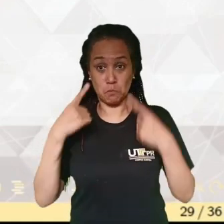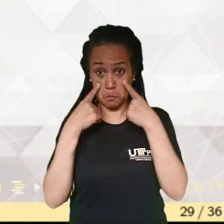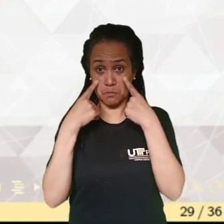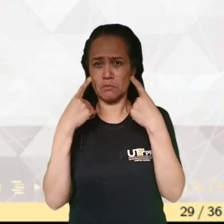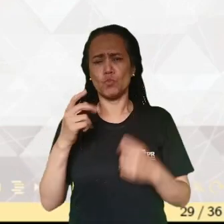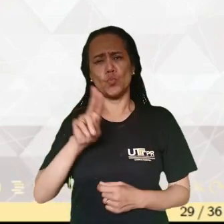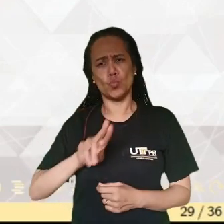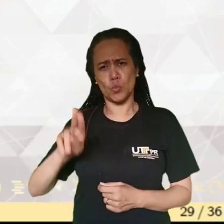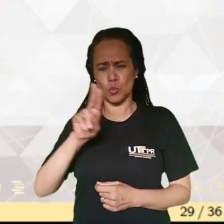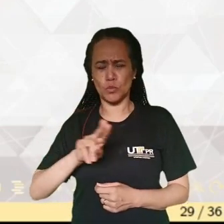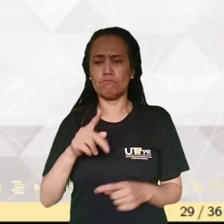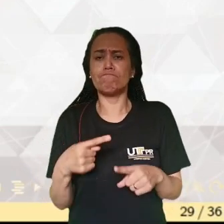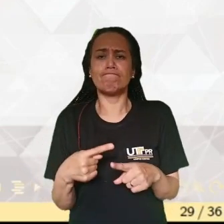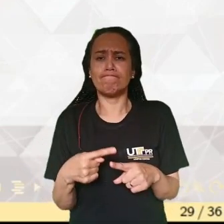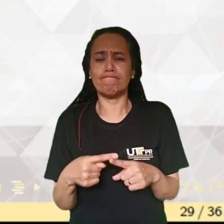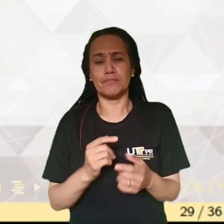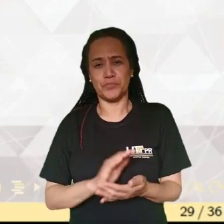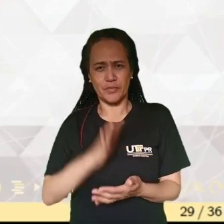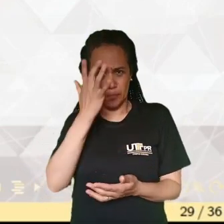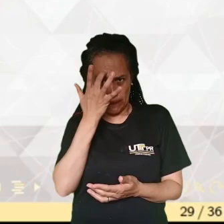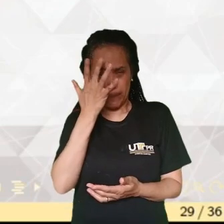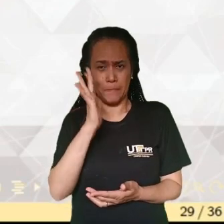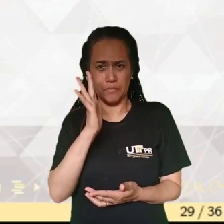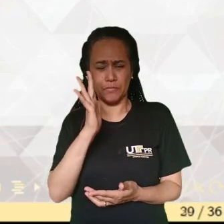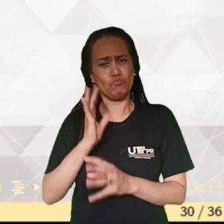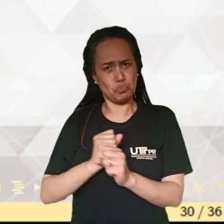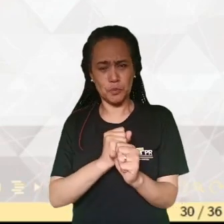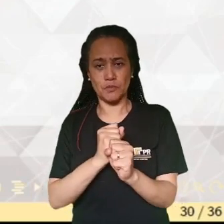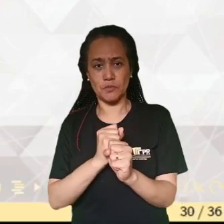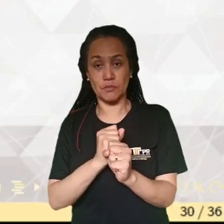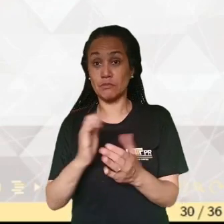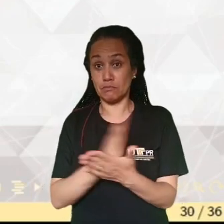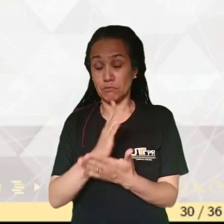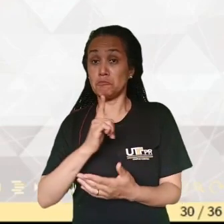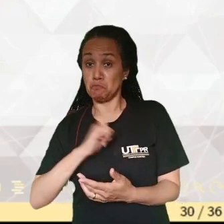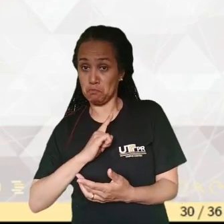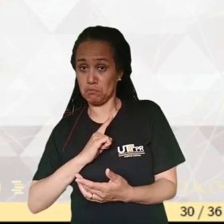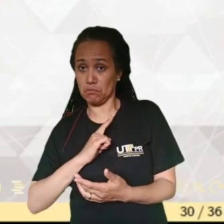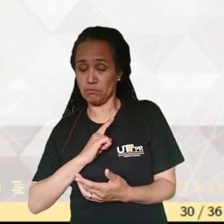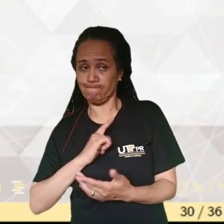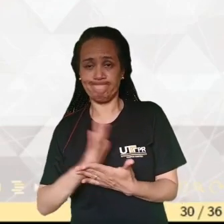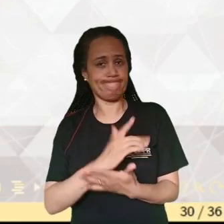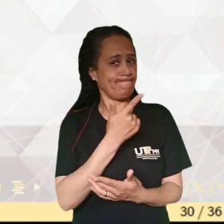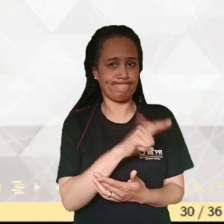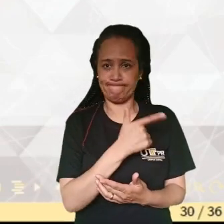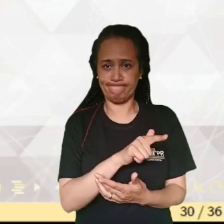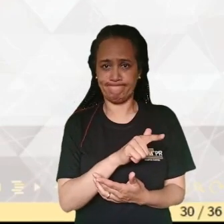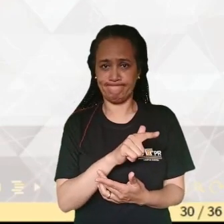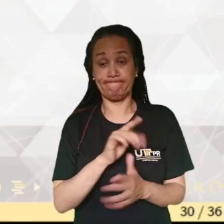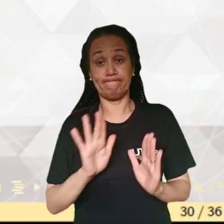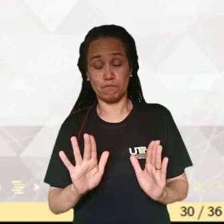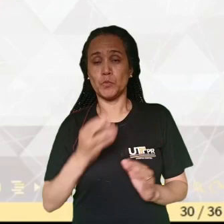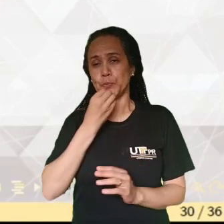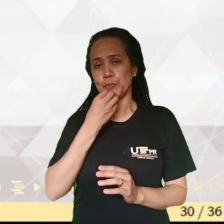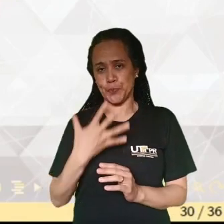moda, pessoal, é uma das medidas bem interessantes de ser utilizada, porque ela é uma medida fácil e às vezes ela existe, como